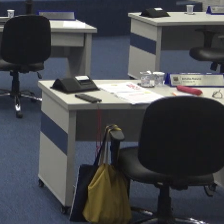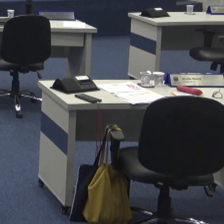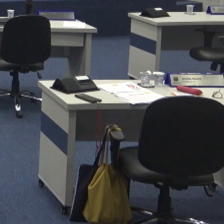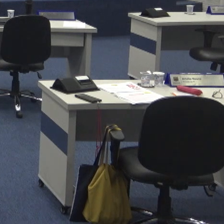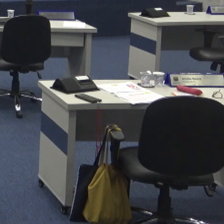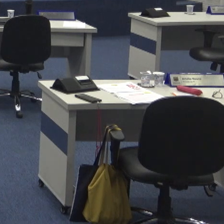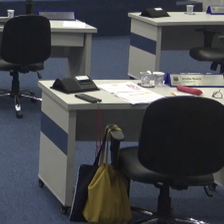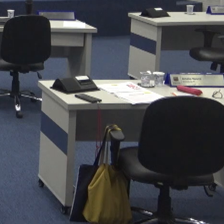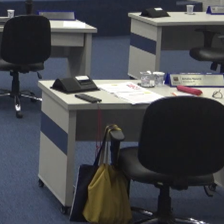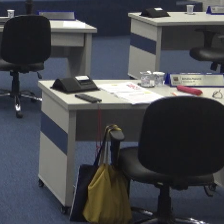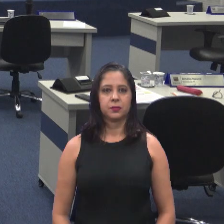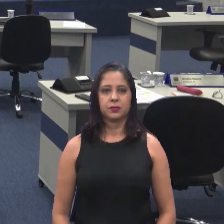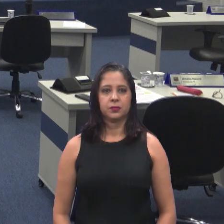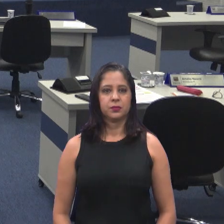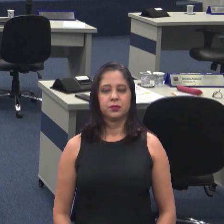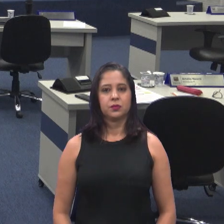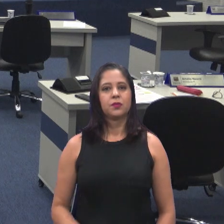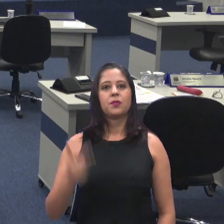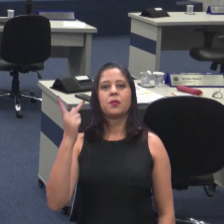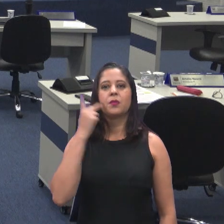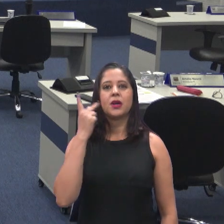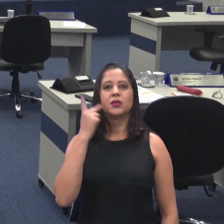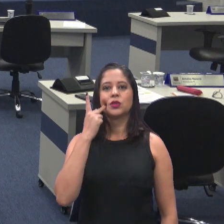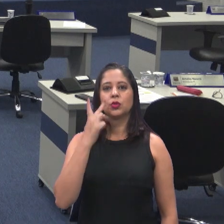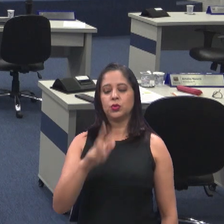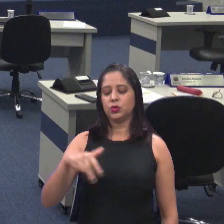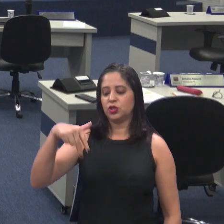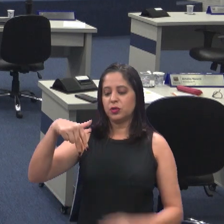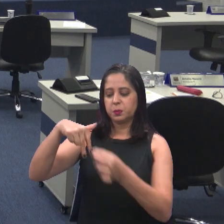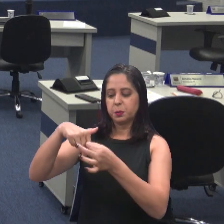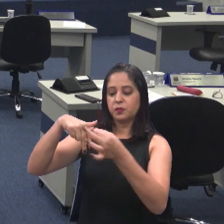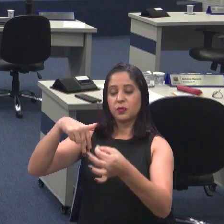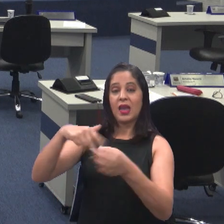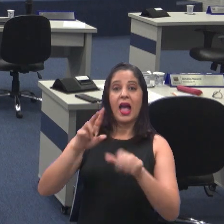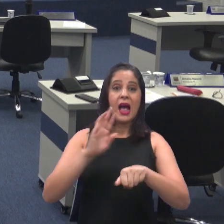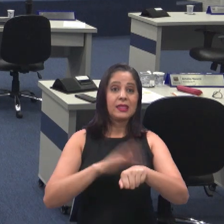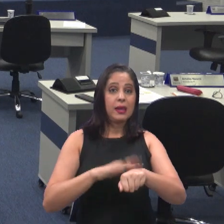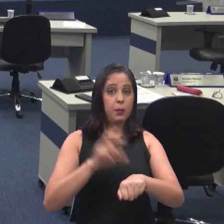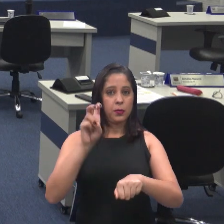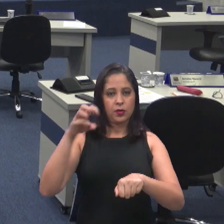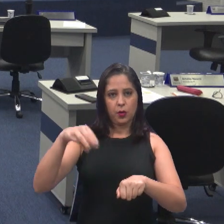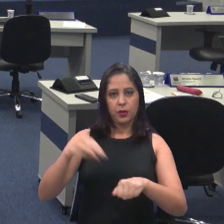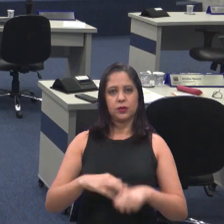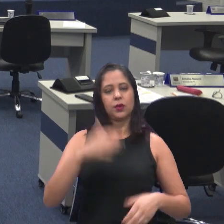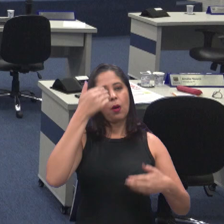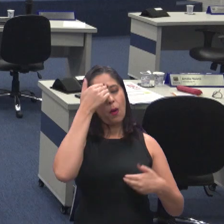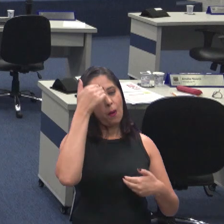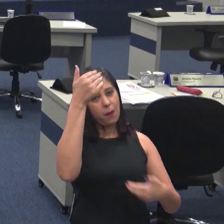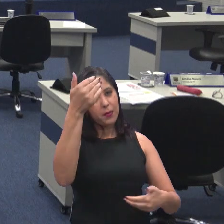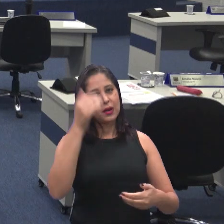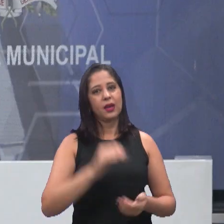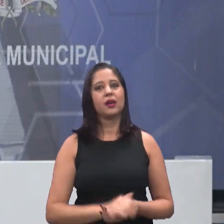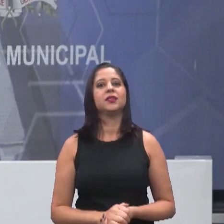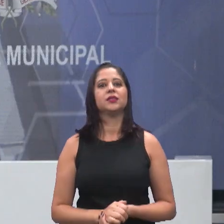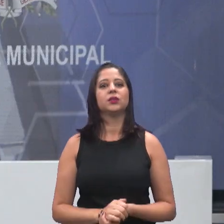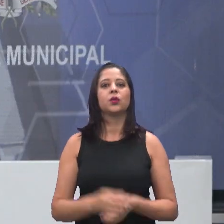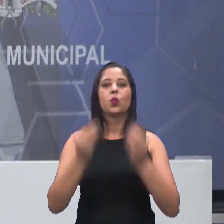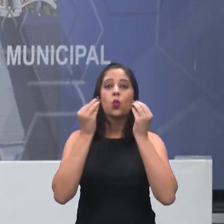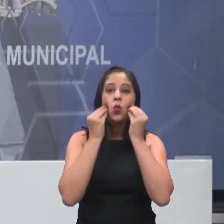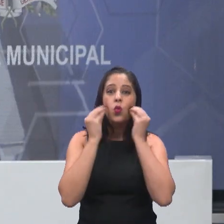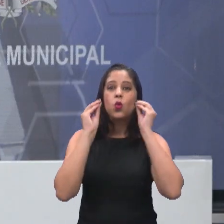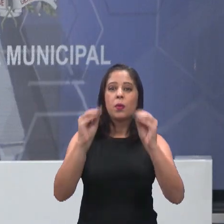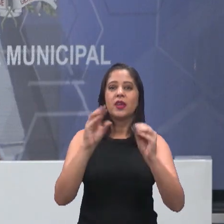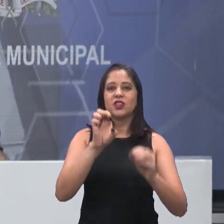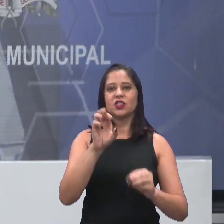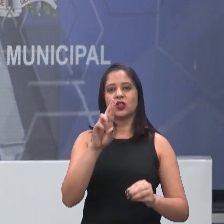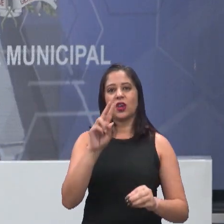Com a palavra, o vereador Rafael Pascucci, com tempo de 5 minutos. Obrigado, senhor presidente. Mandar aqui um beijo para a dona Érica,